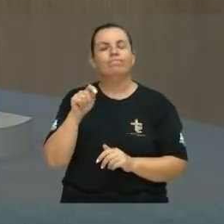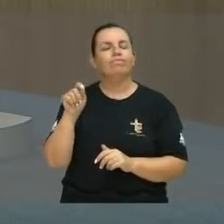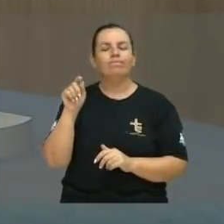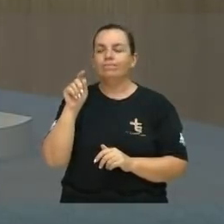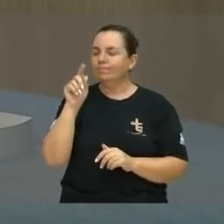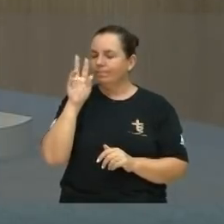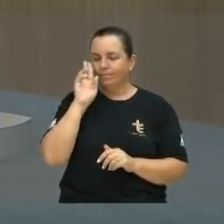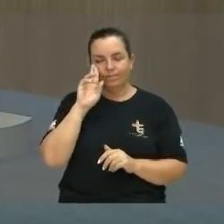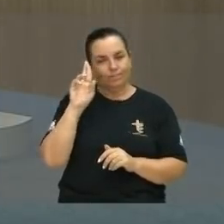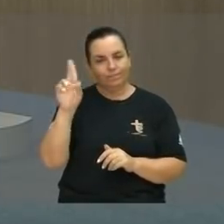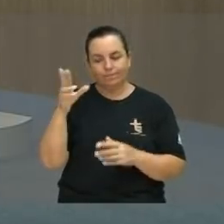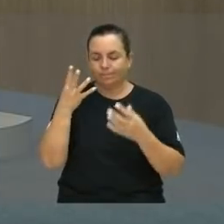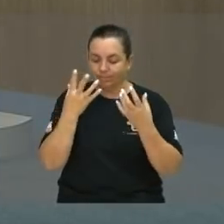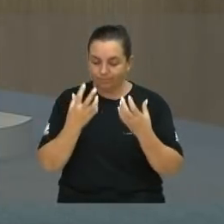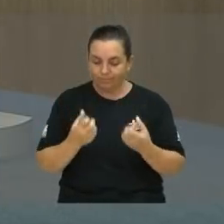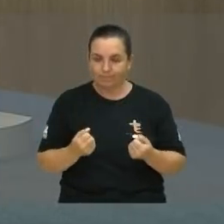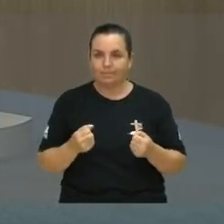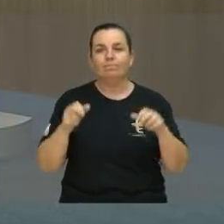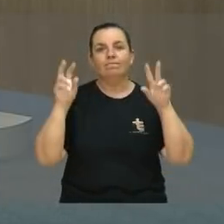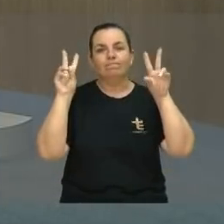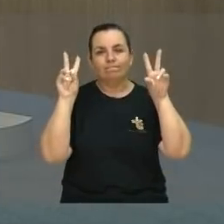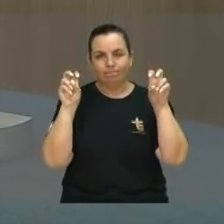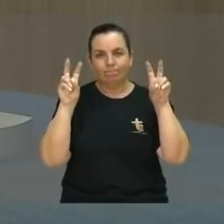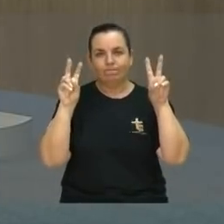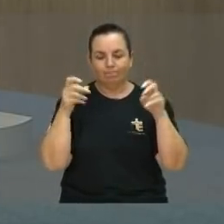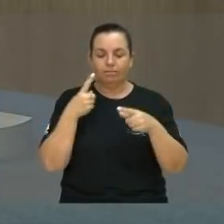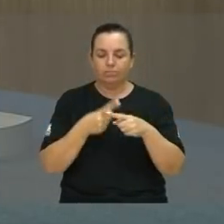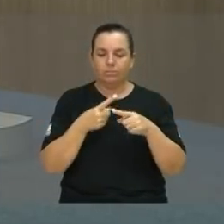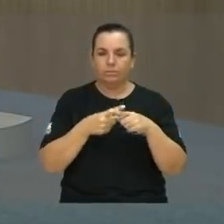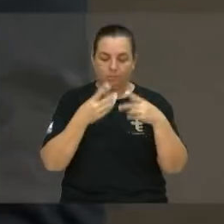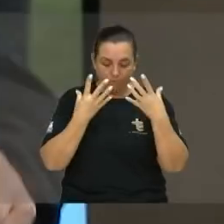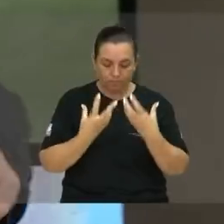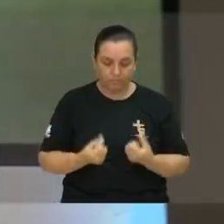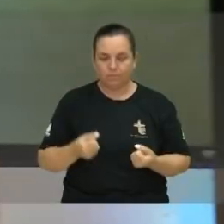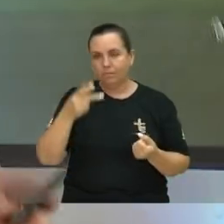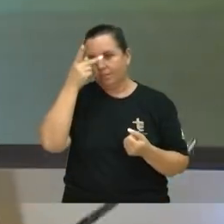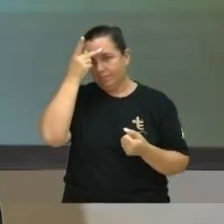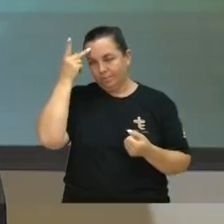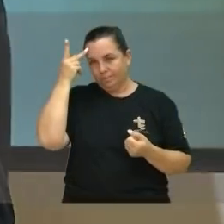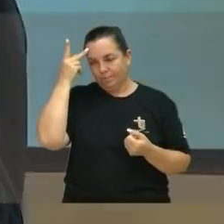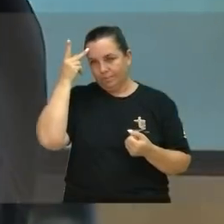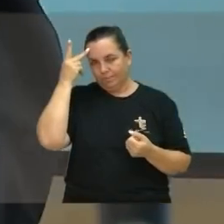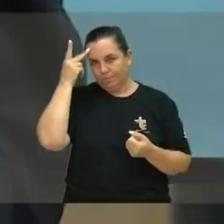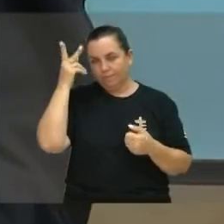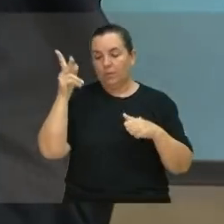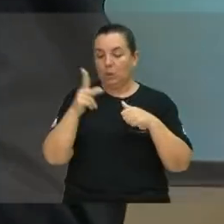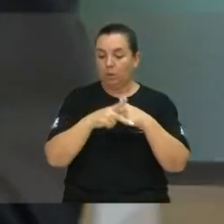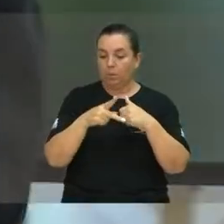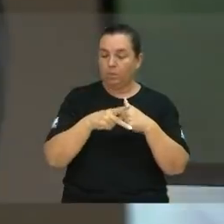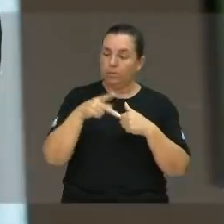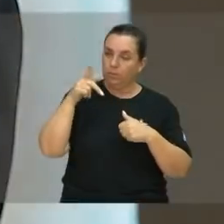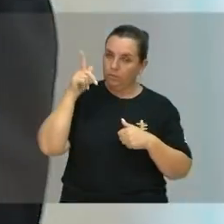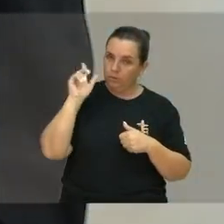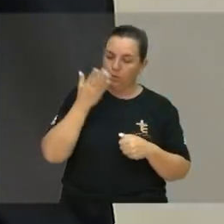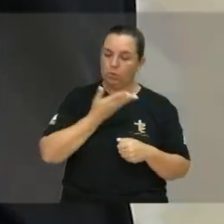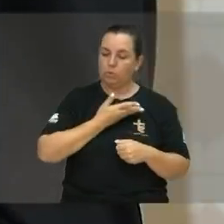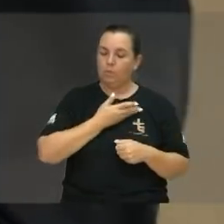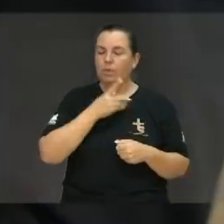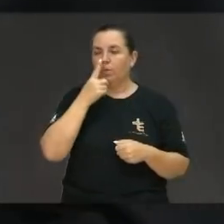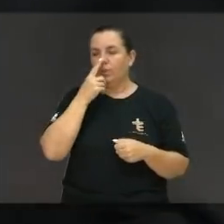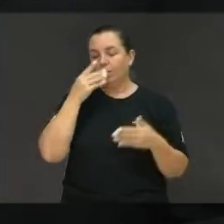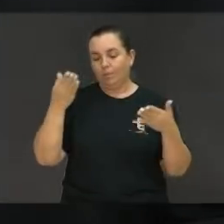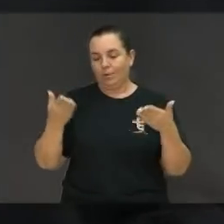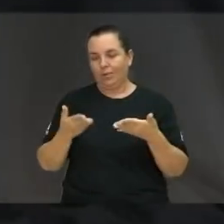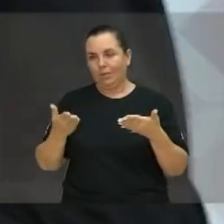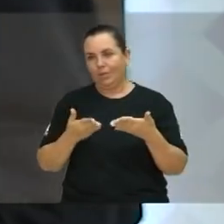senhor aceita o título por que acolhe a pessoa de pedro antes do amigo íntimo ou